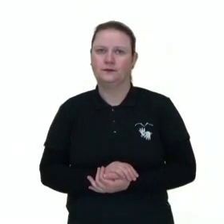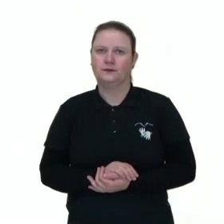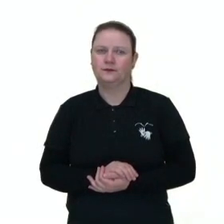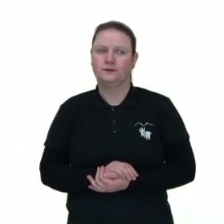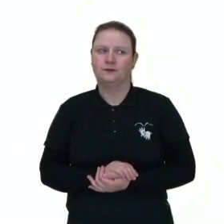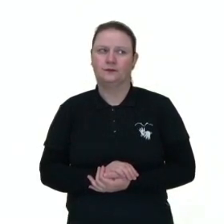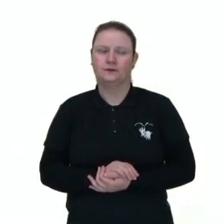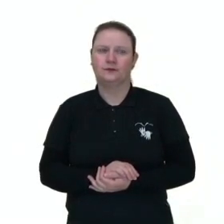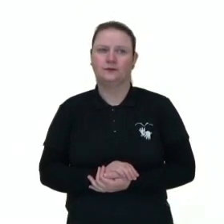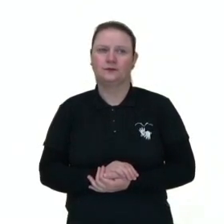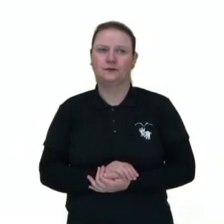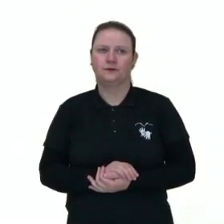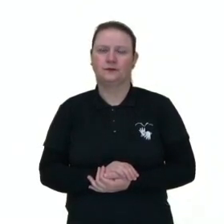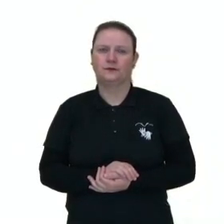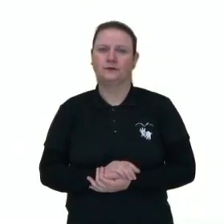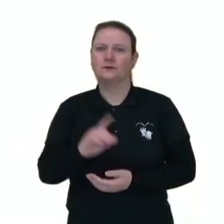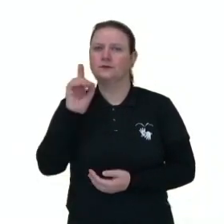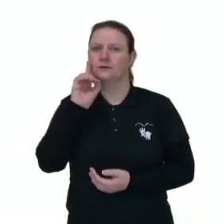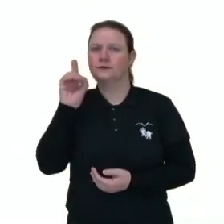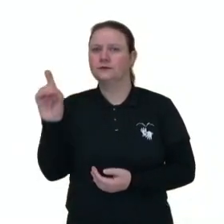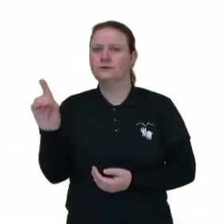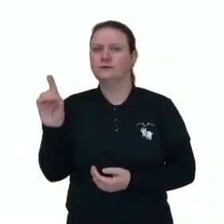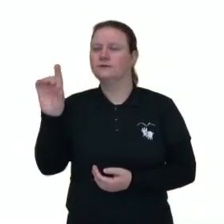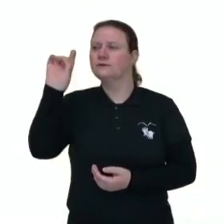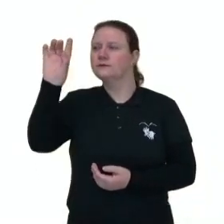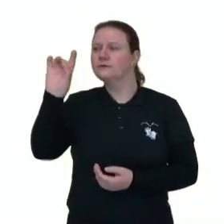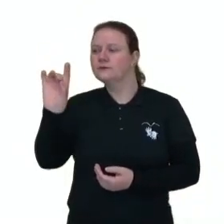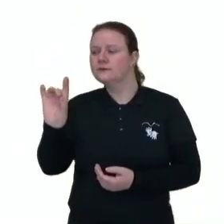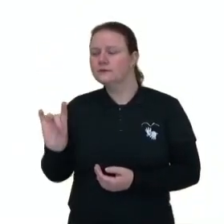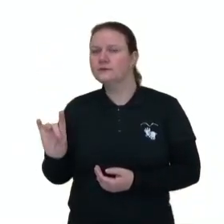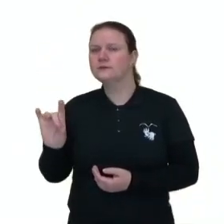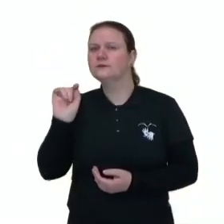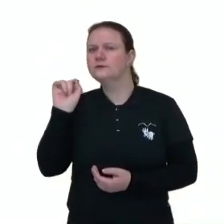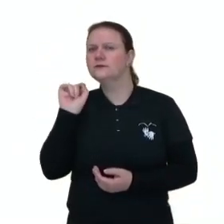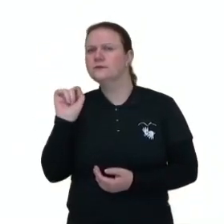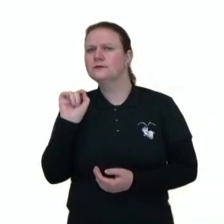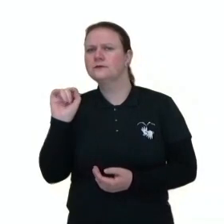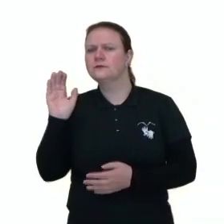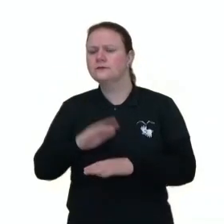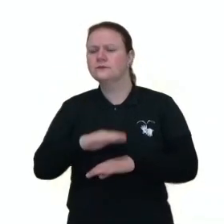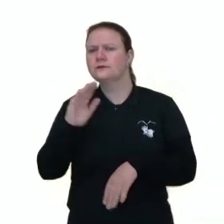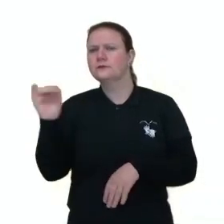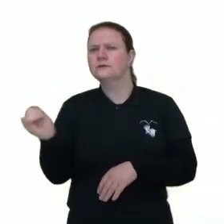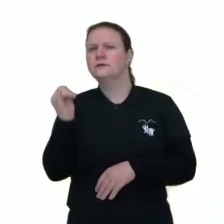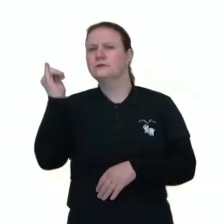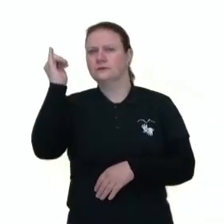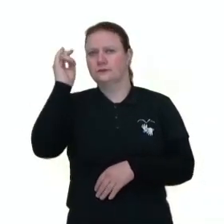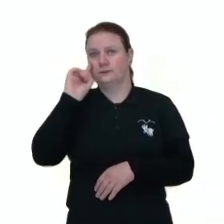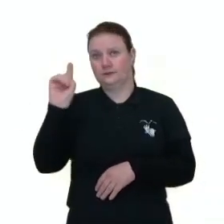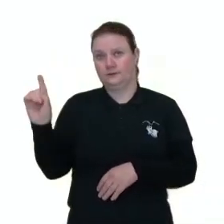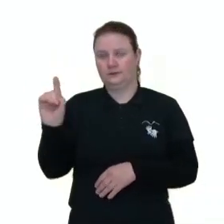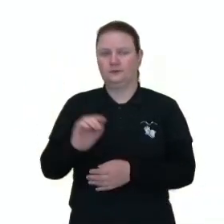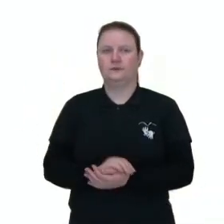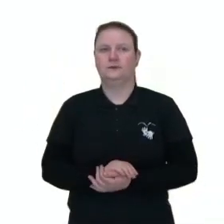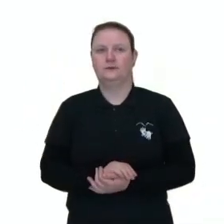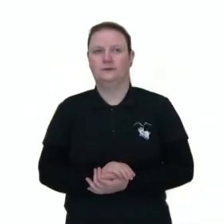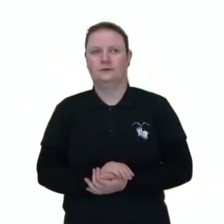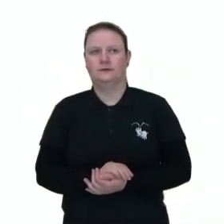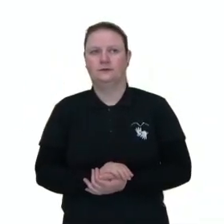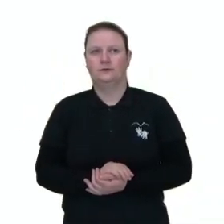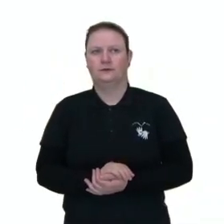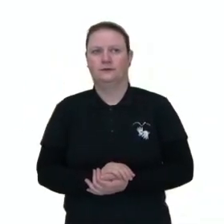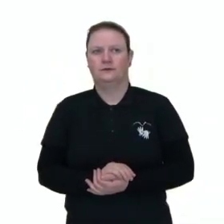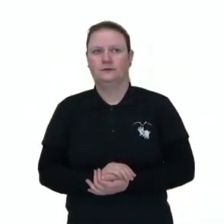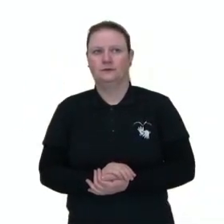entanto, uma das palavras que constitui cada um desses sujeitos é mais importante que as demais, pois ela é propriamente o